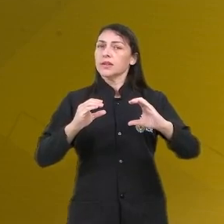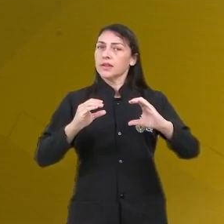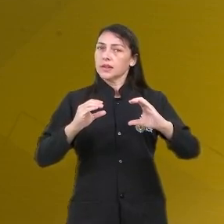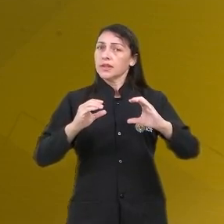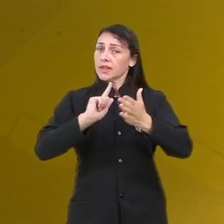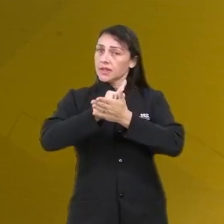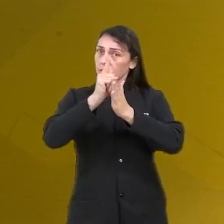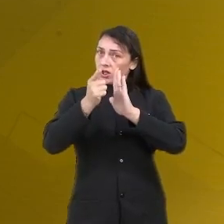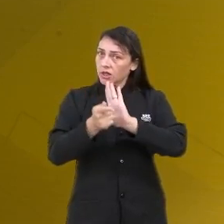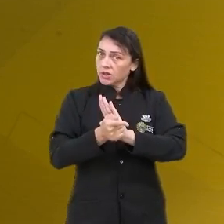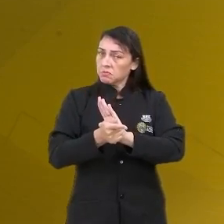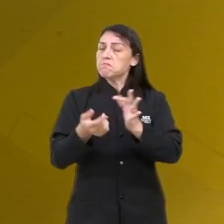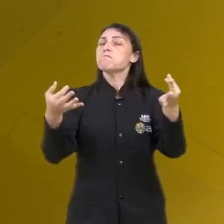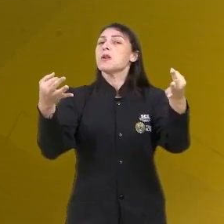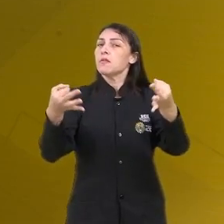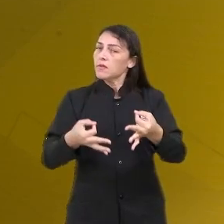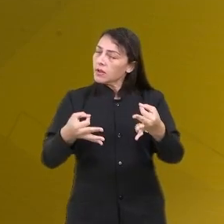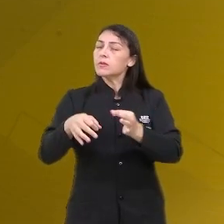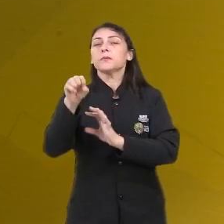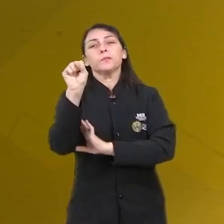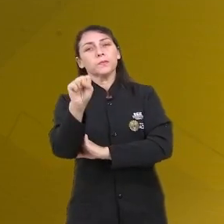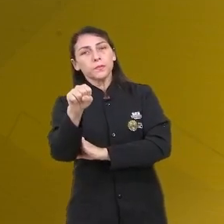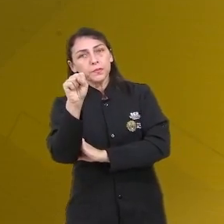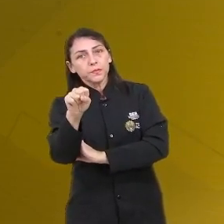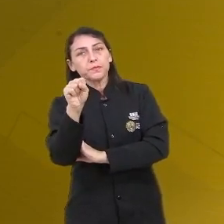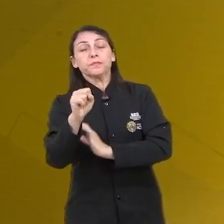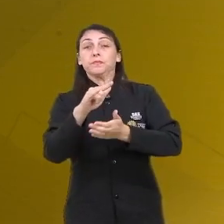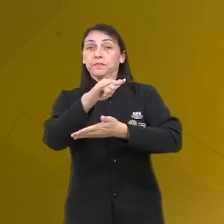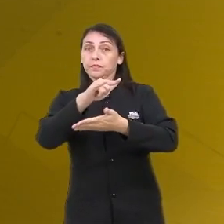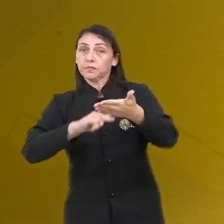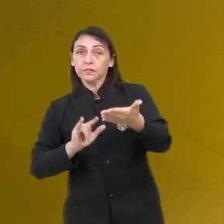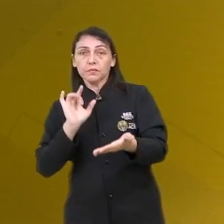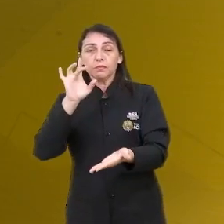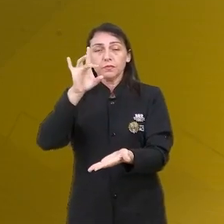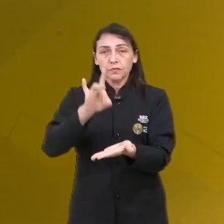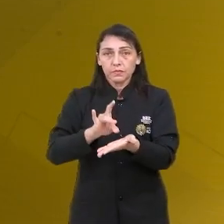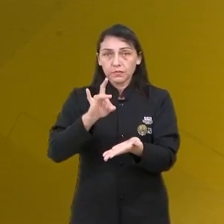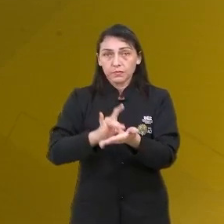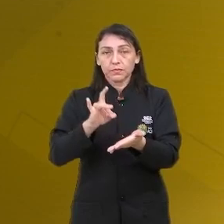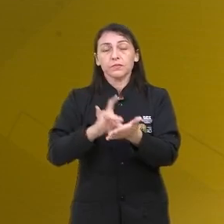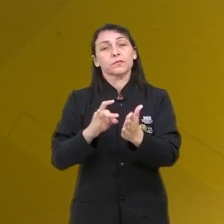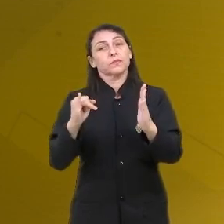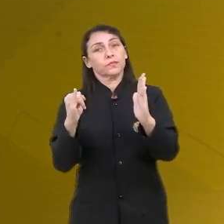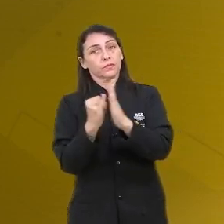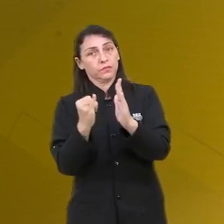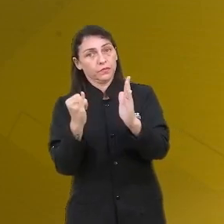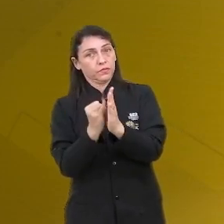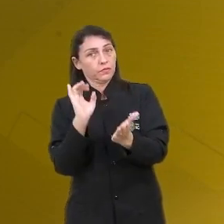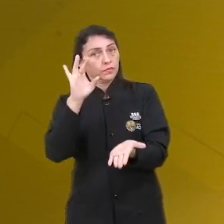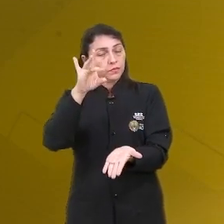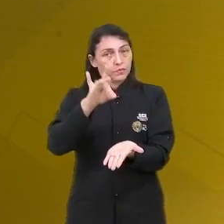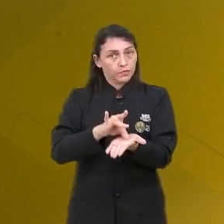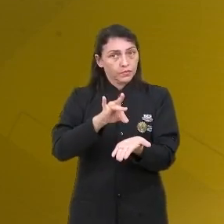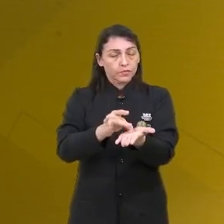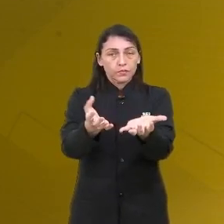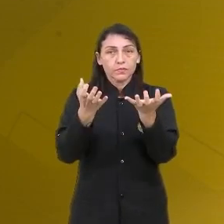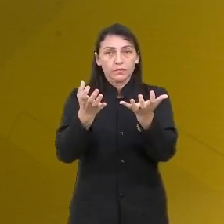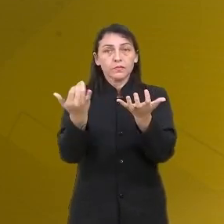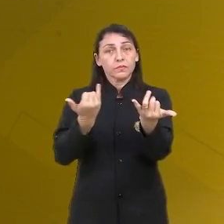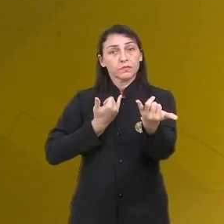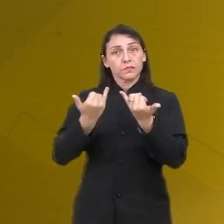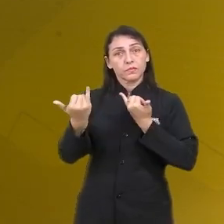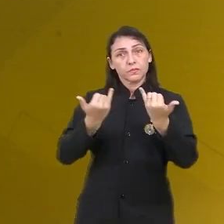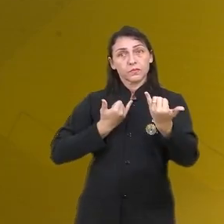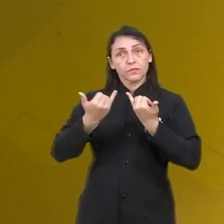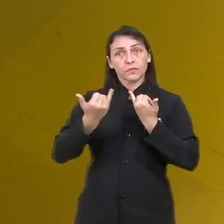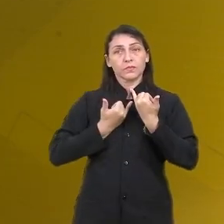nesse gênero? Perfeitamente, não é? É um documento oficial de uma instituição oficial que quer me falar alguma